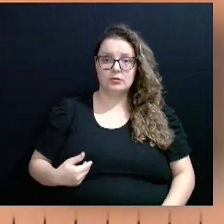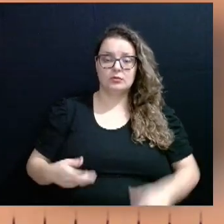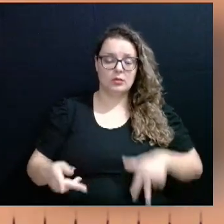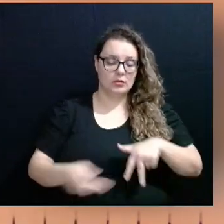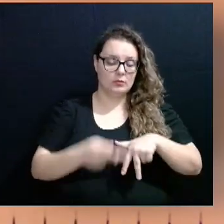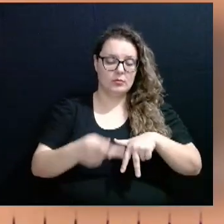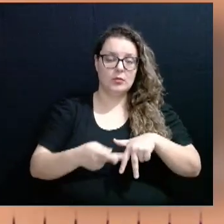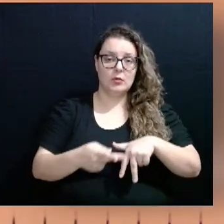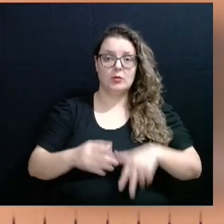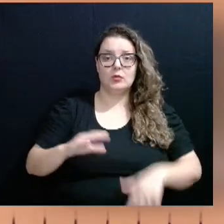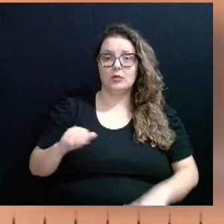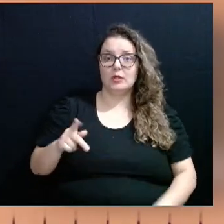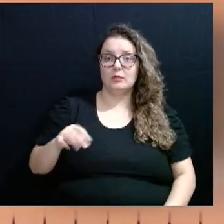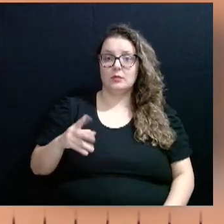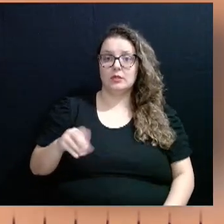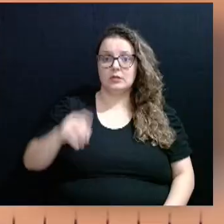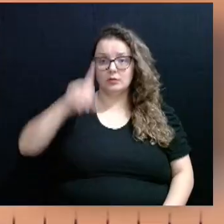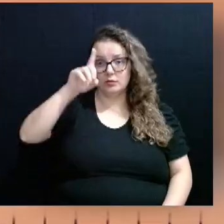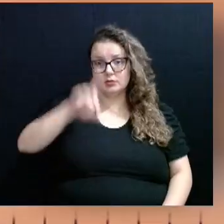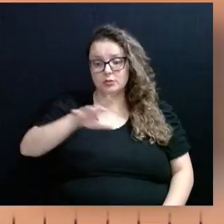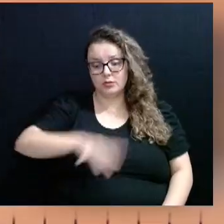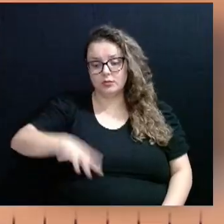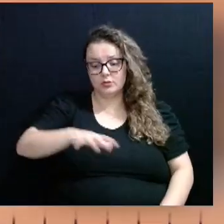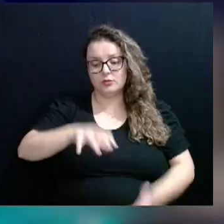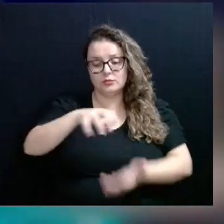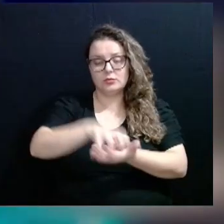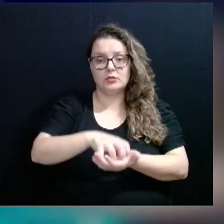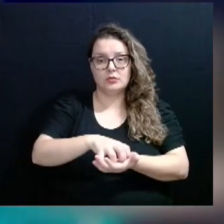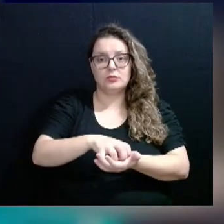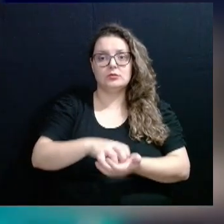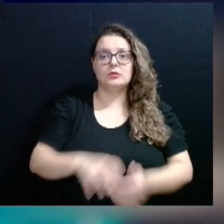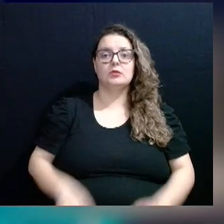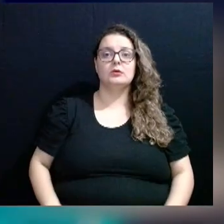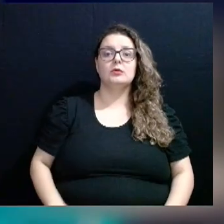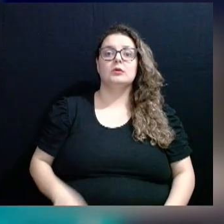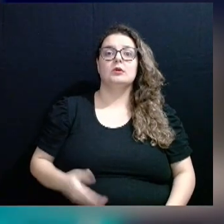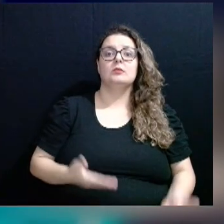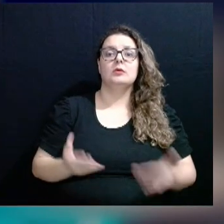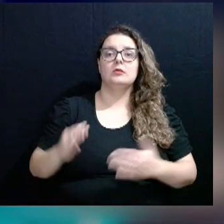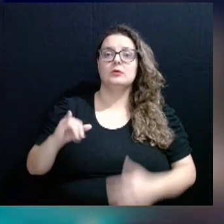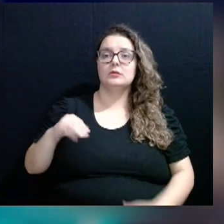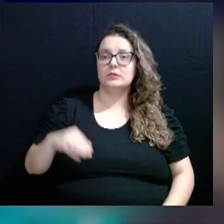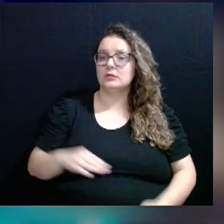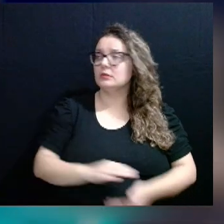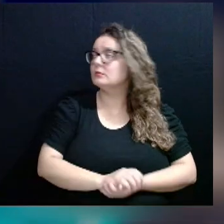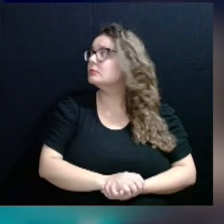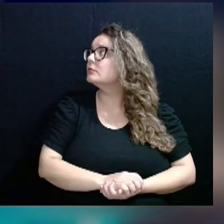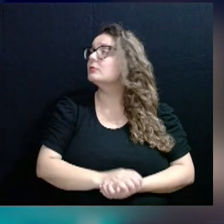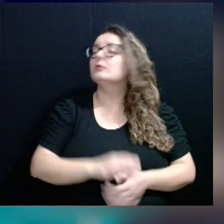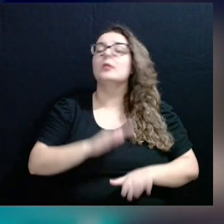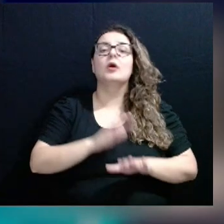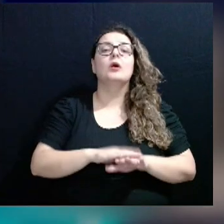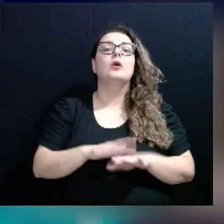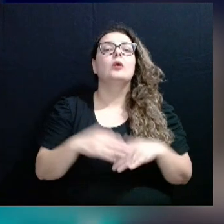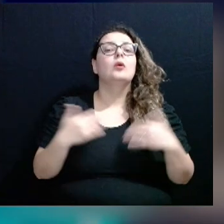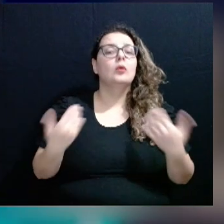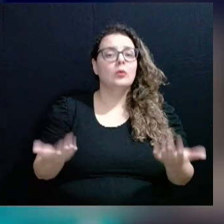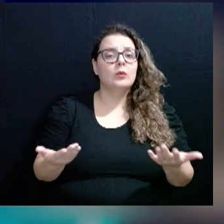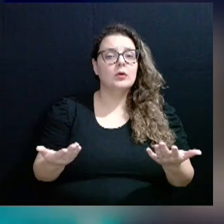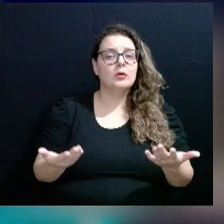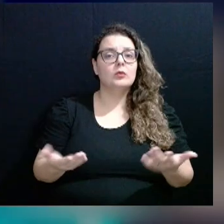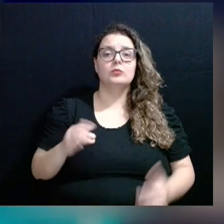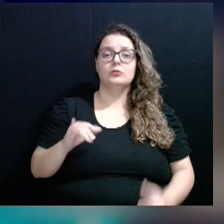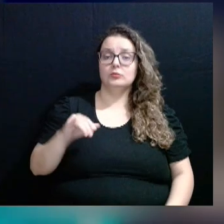e diretor do centro, que apresentou o SIM. Qual é a função do SIM? No SIM